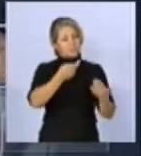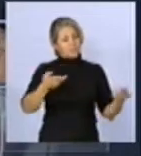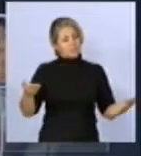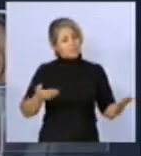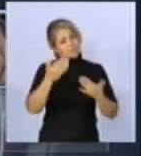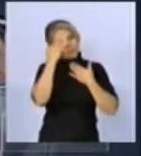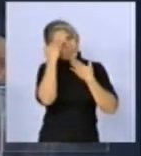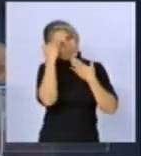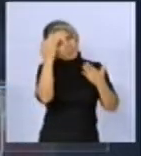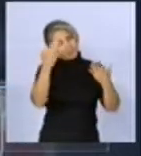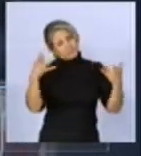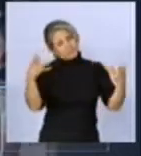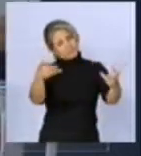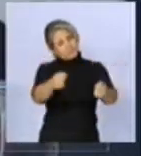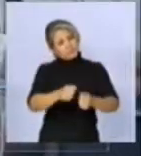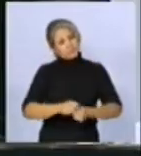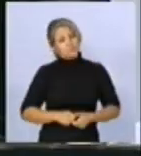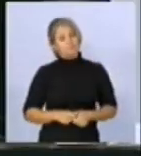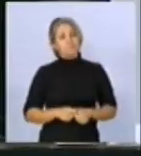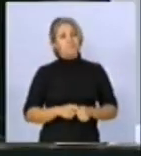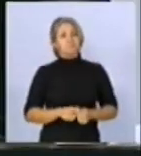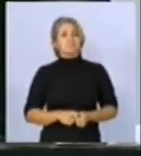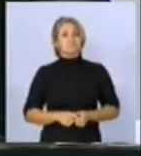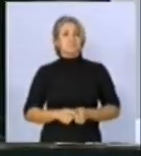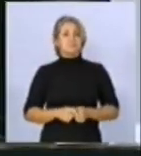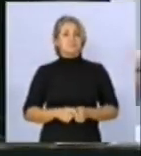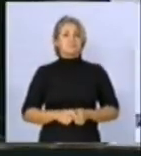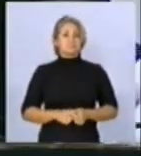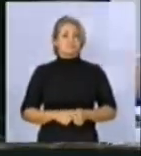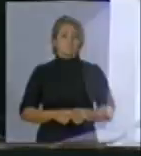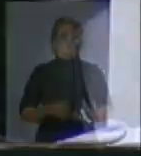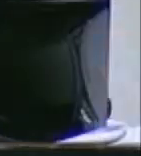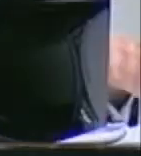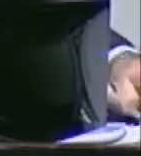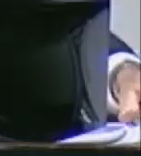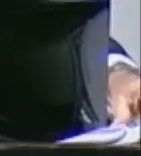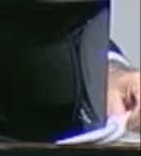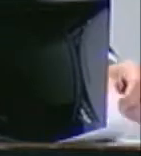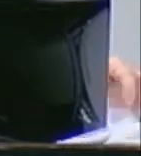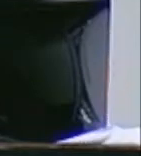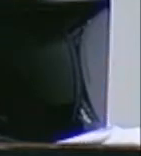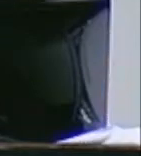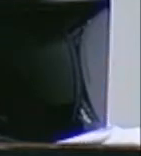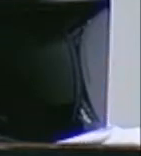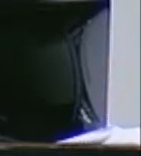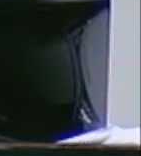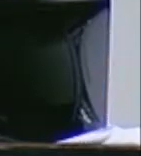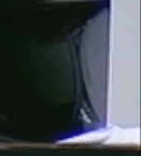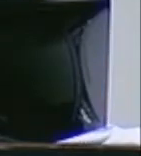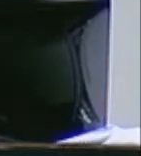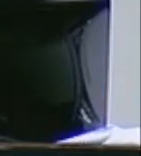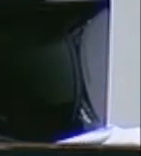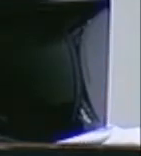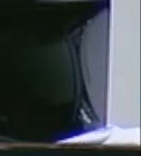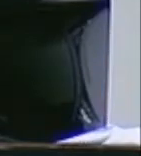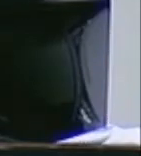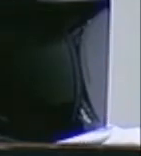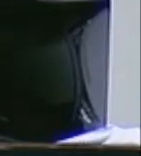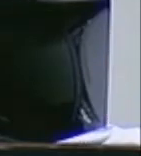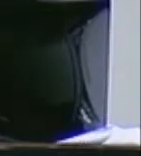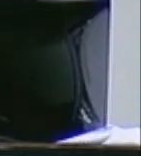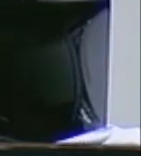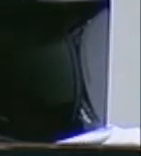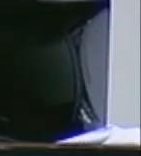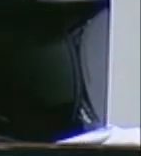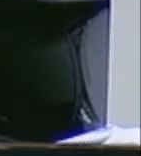Muito obrigado Eu pediria antes da última fala um minuto apenas para